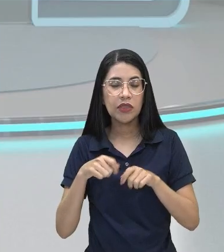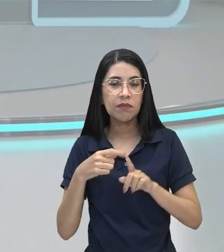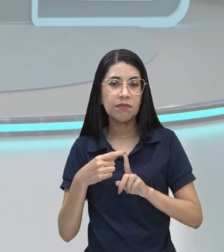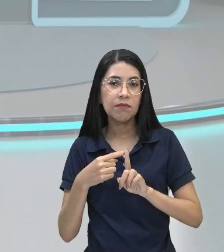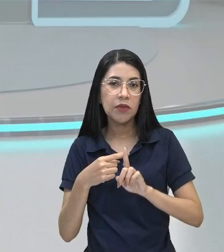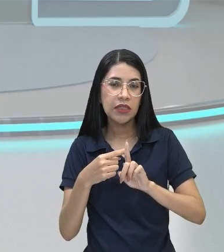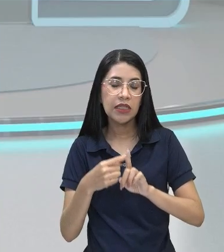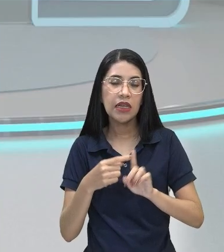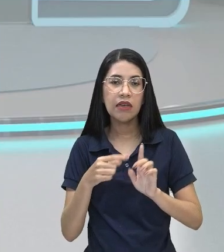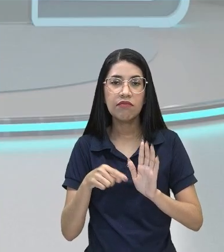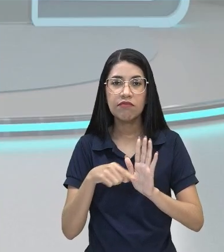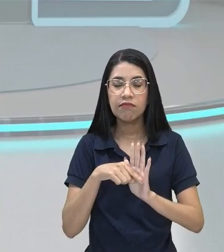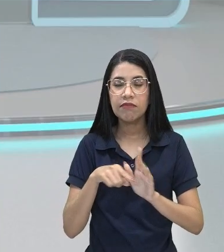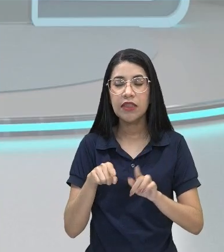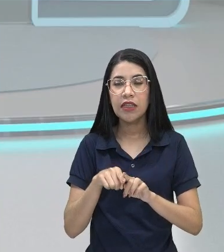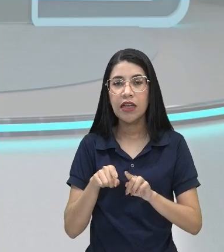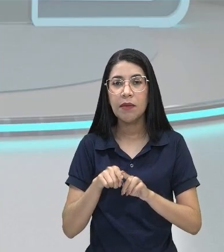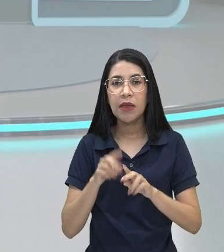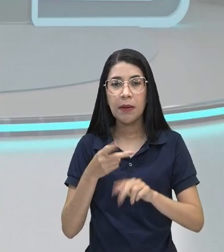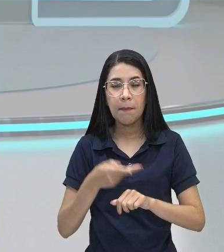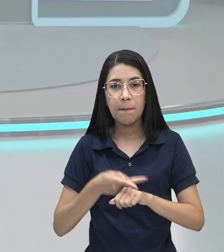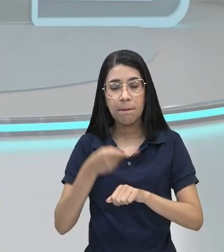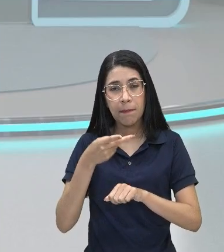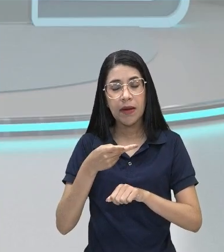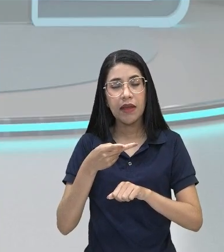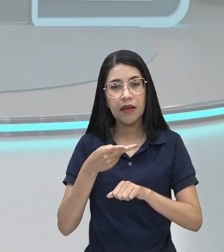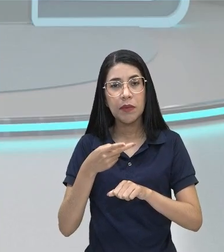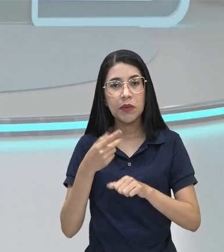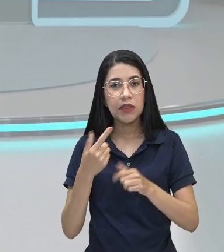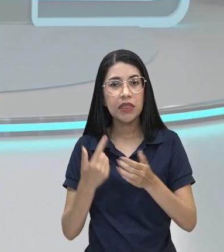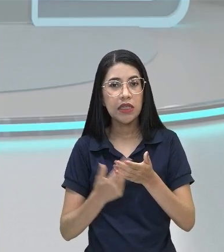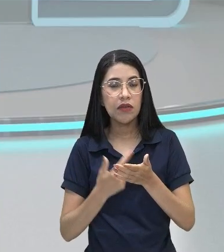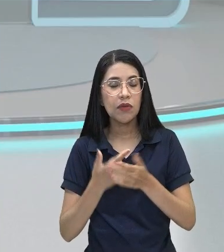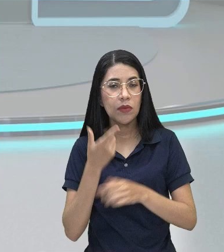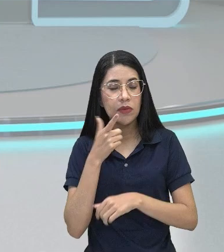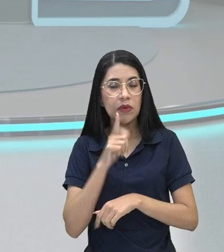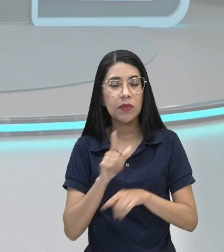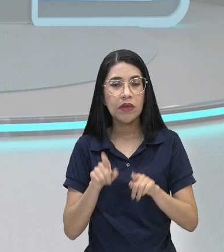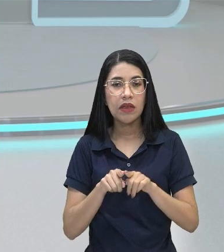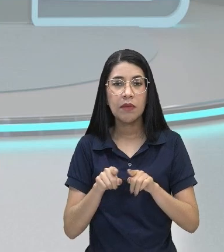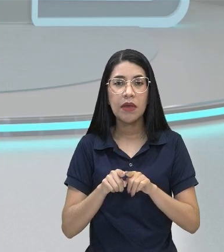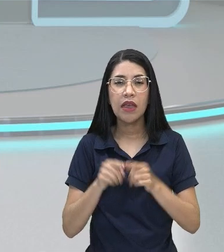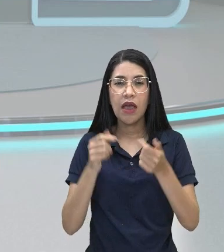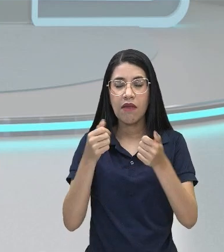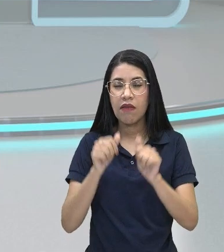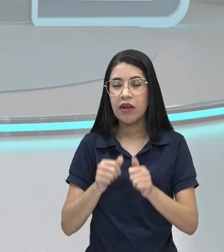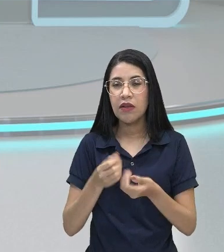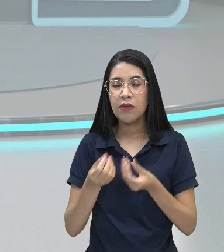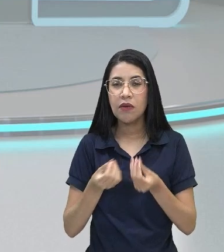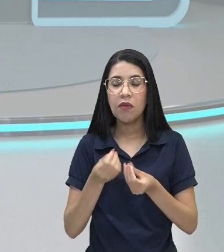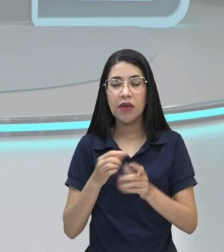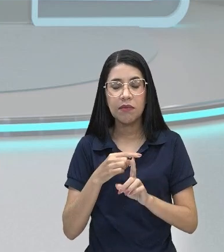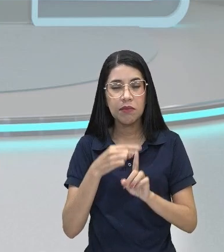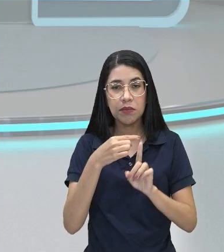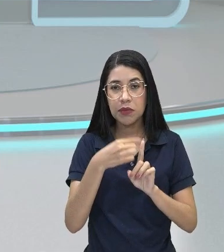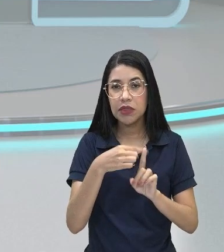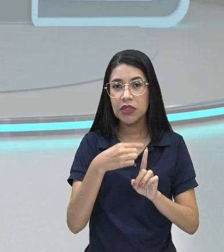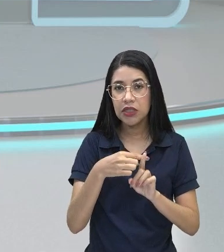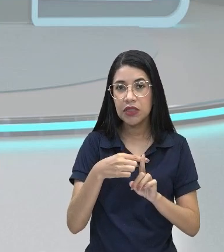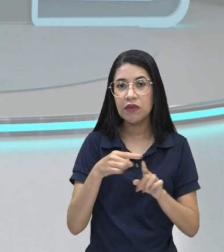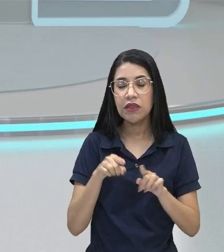ou negativos, prêmios recebidos da obra, e prêmio já indica que ele está avaliando de modo positivo, já